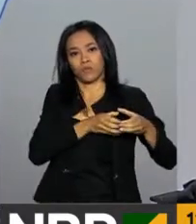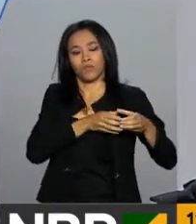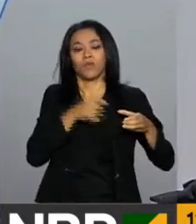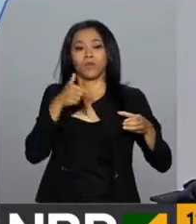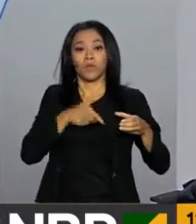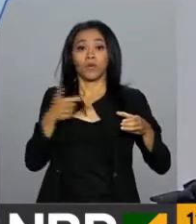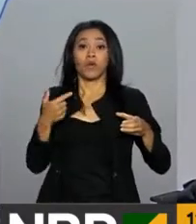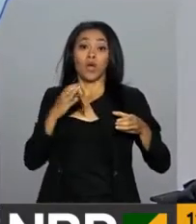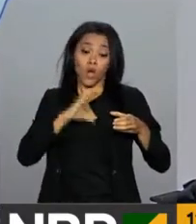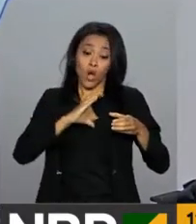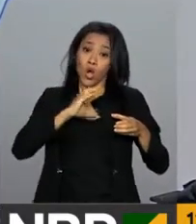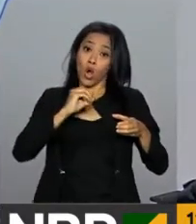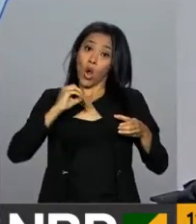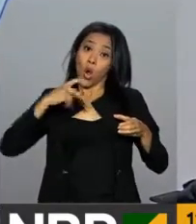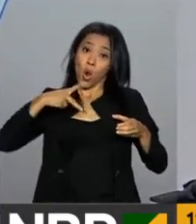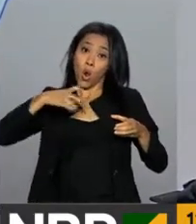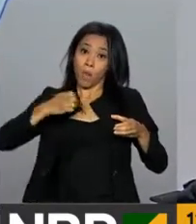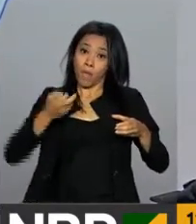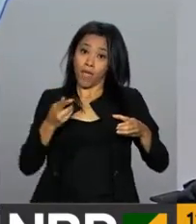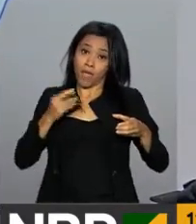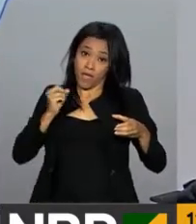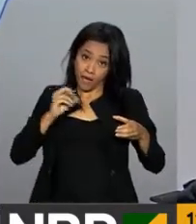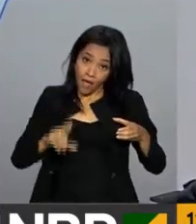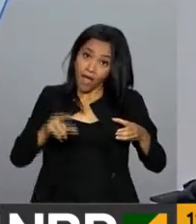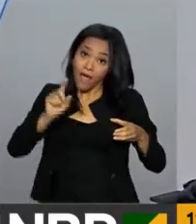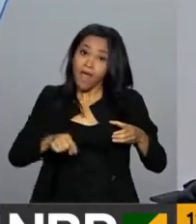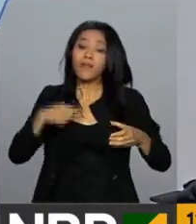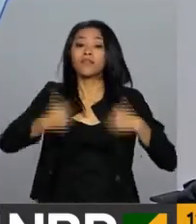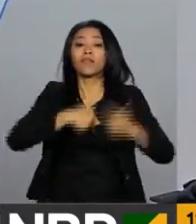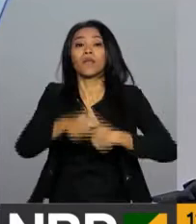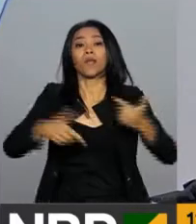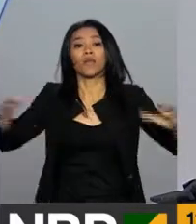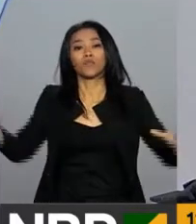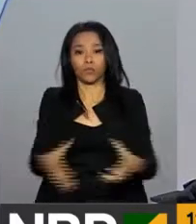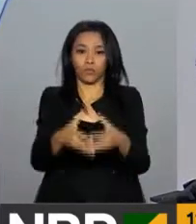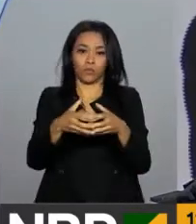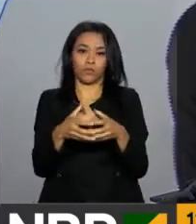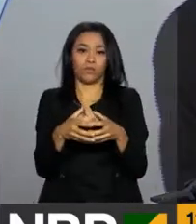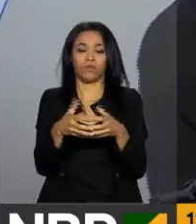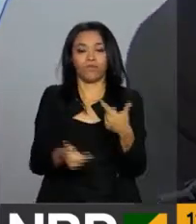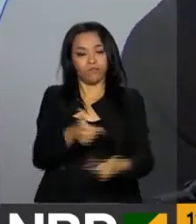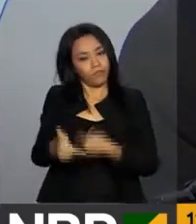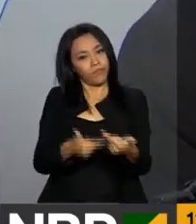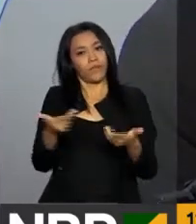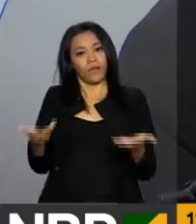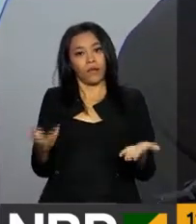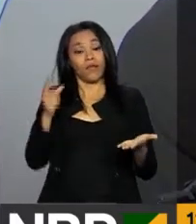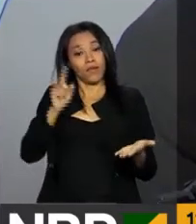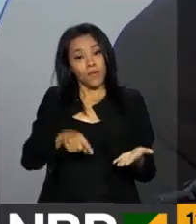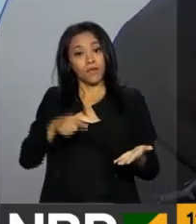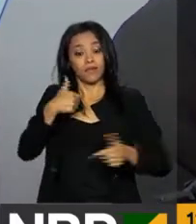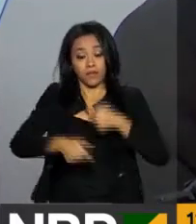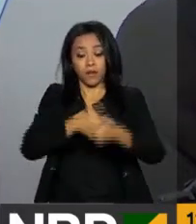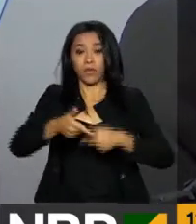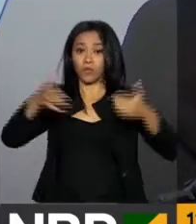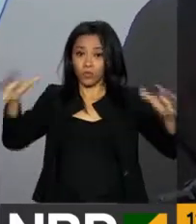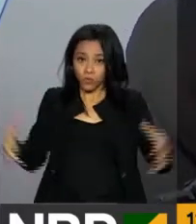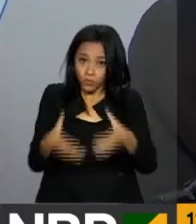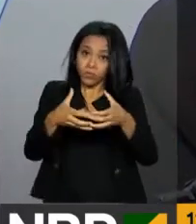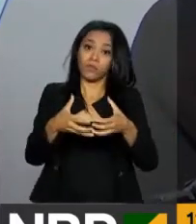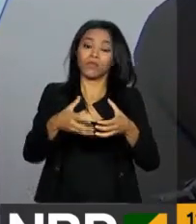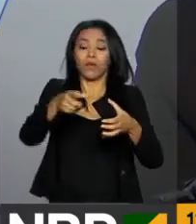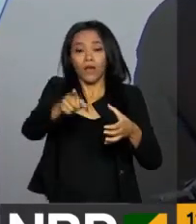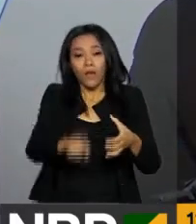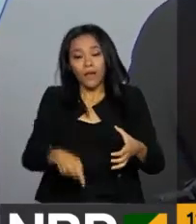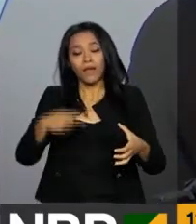cooperar é isso que vocês ouviram é operar junto a cooperar operar em conjunto esta operação em conjunto é que